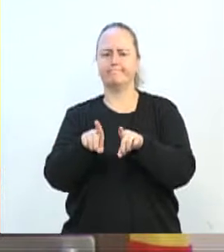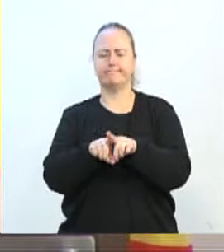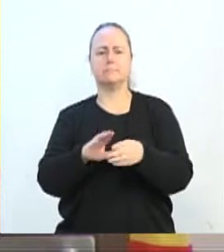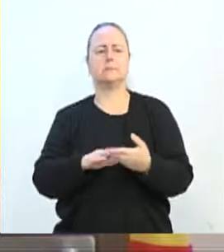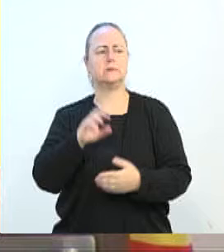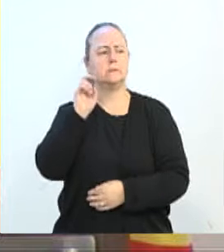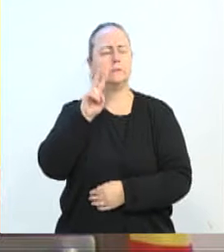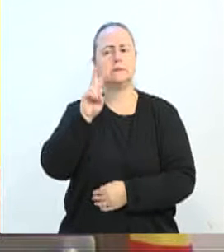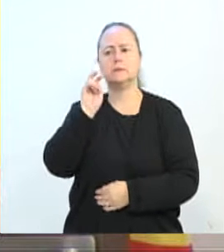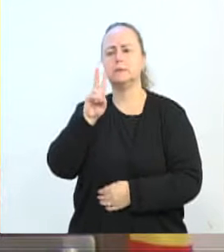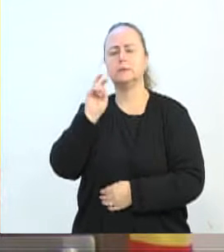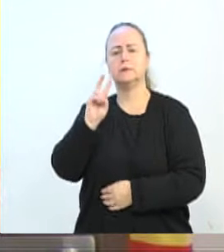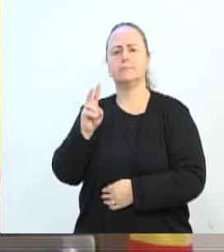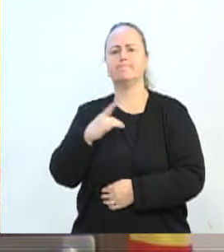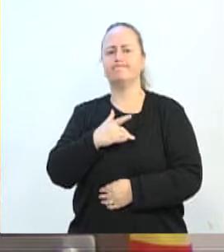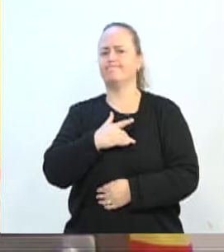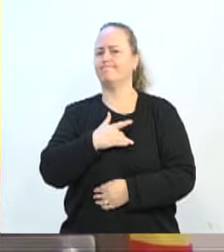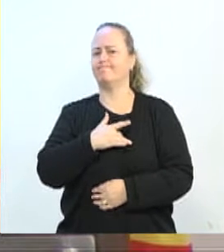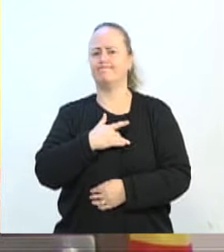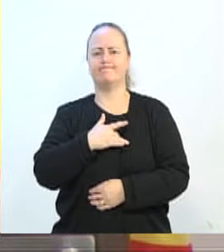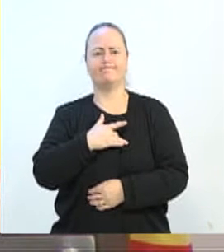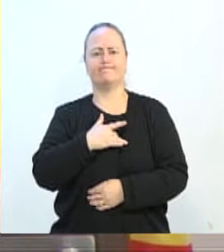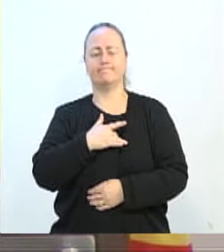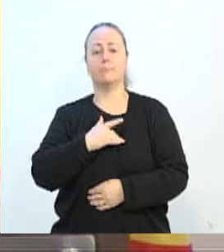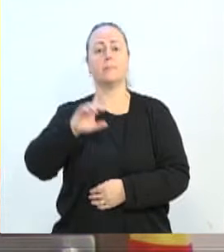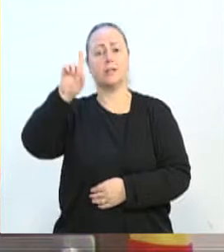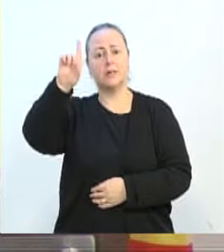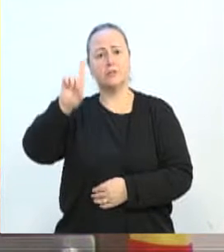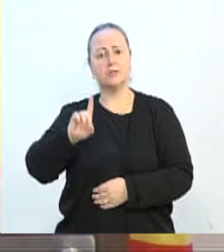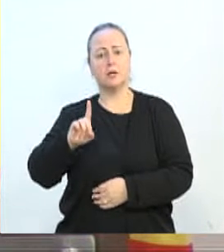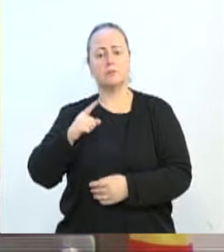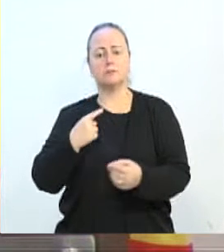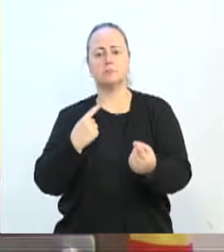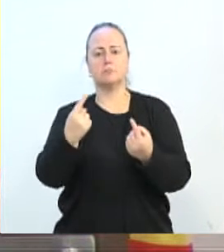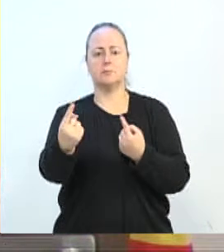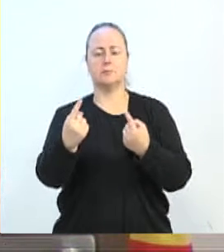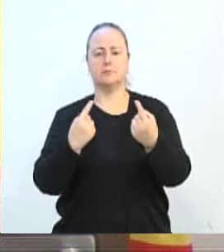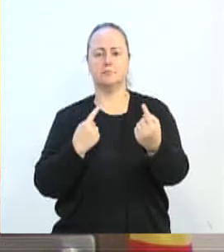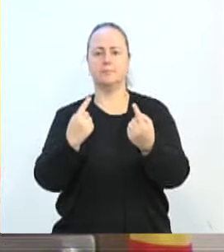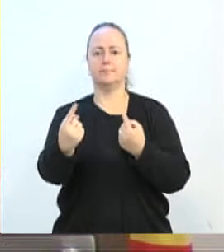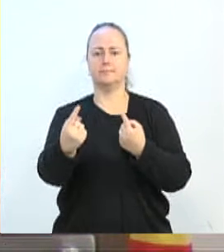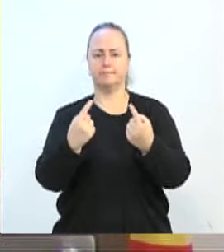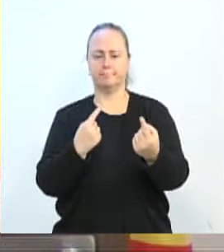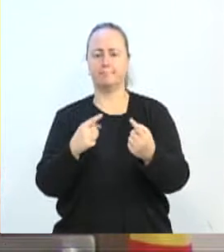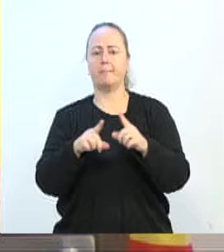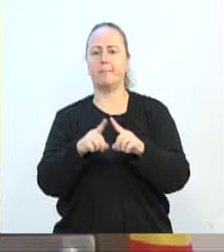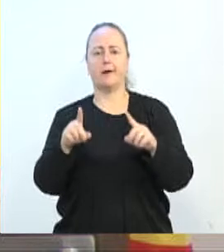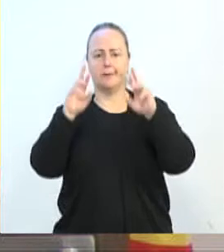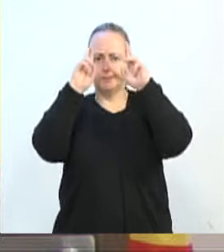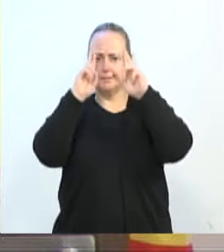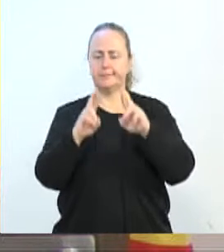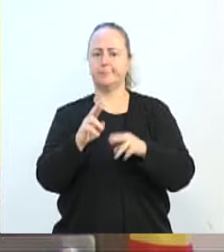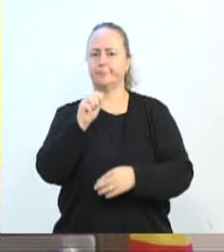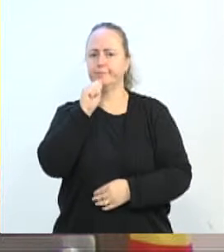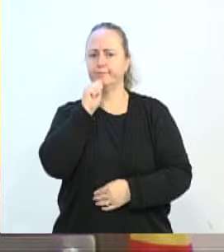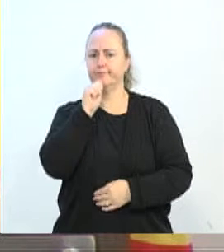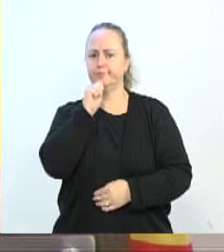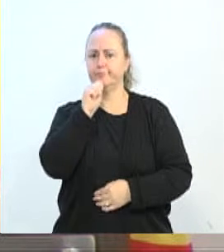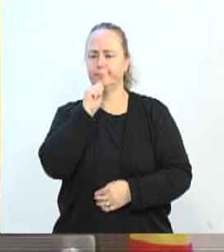vistas cenas lamentáveis e o direito de ir vir ainda em alguns lugares centro de respeitado Vale lembrar